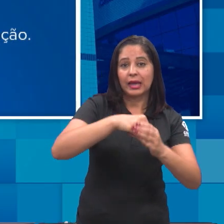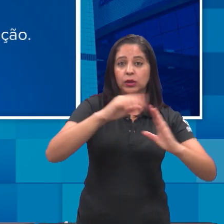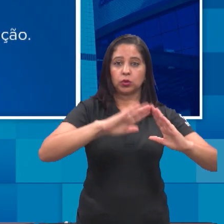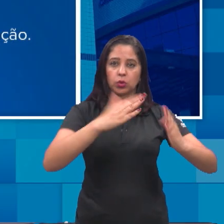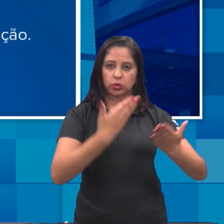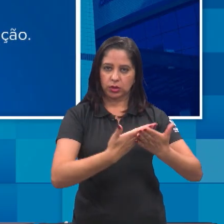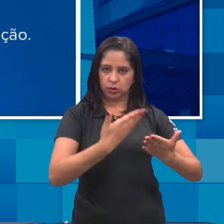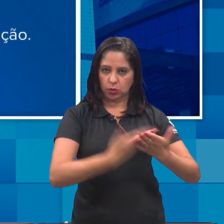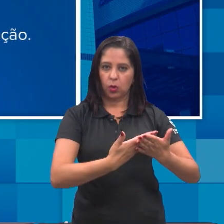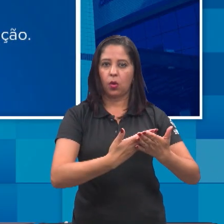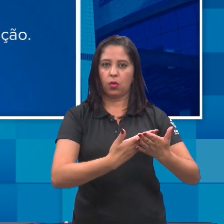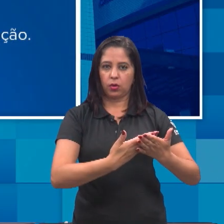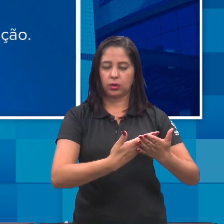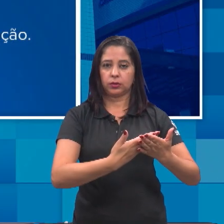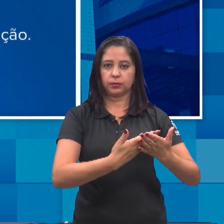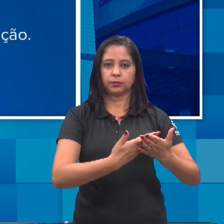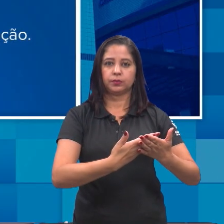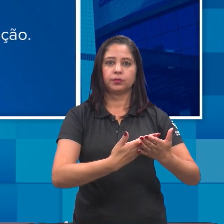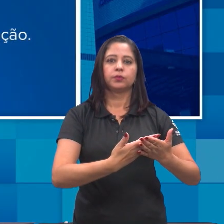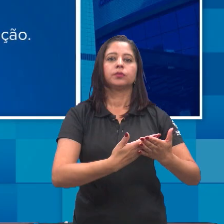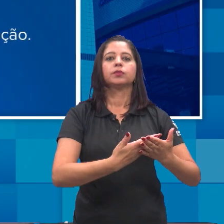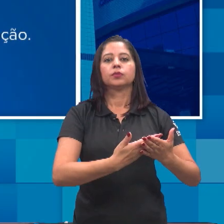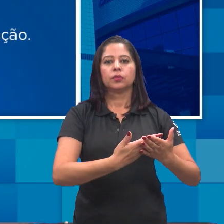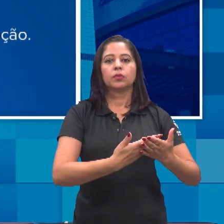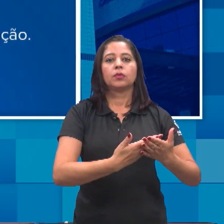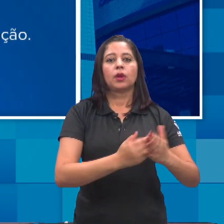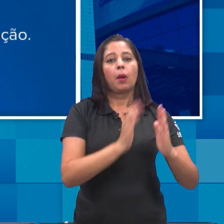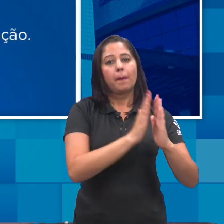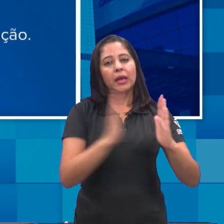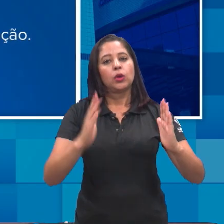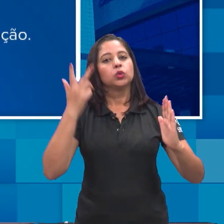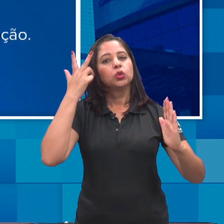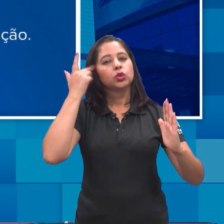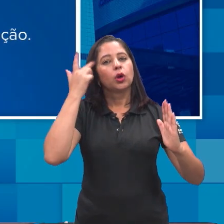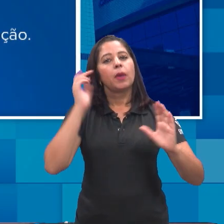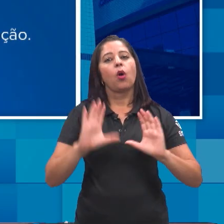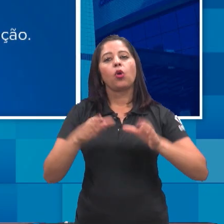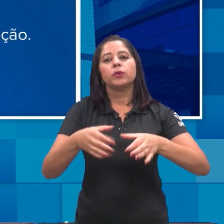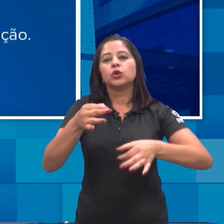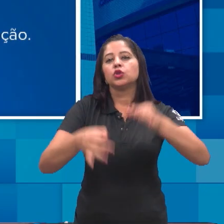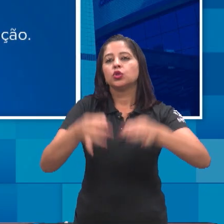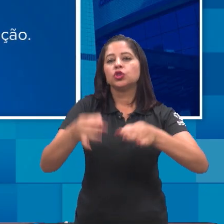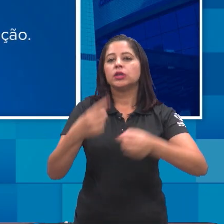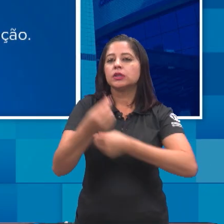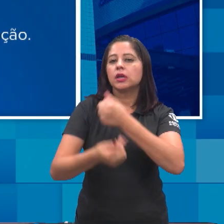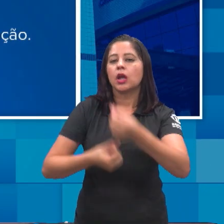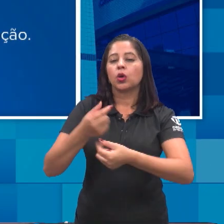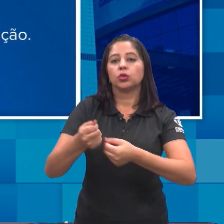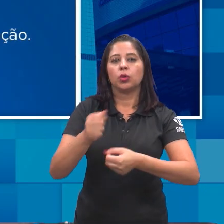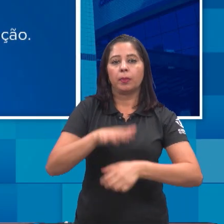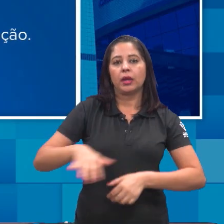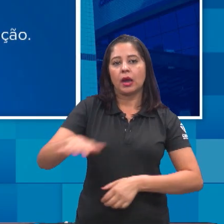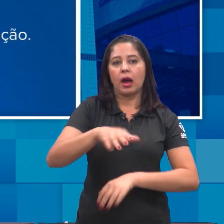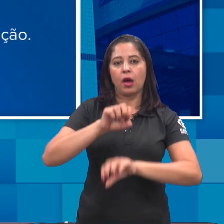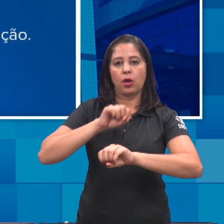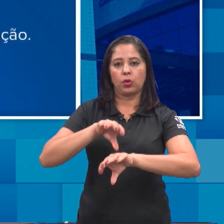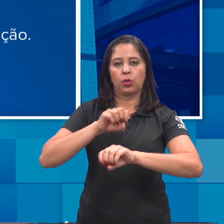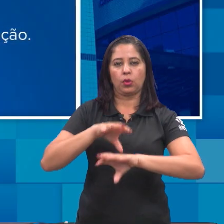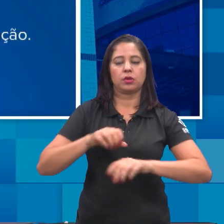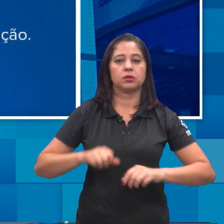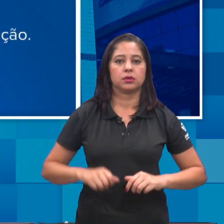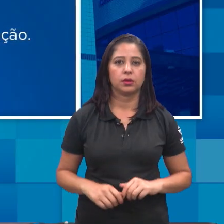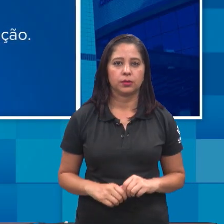do município de São José dos Campos. Rito ordinário. Comissões Justiça, Economia e Educação.